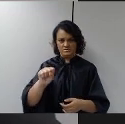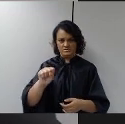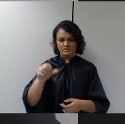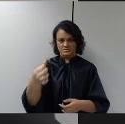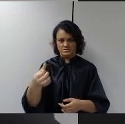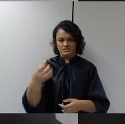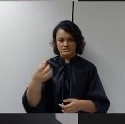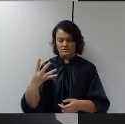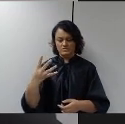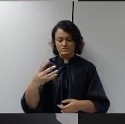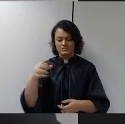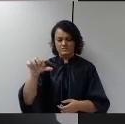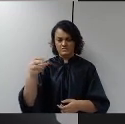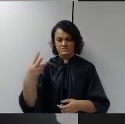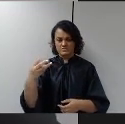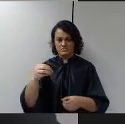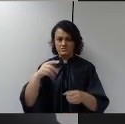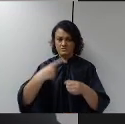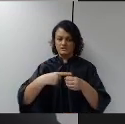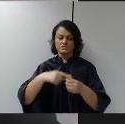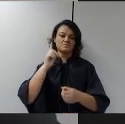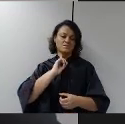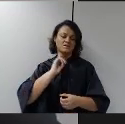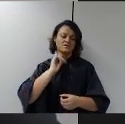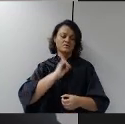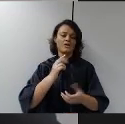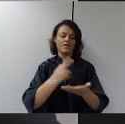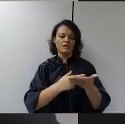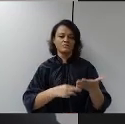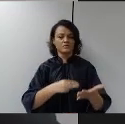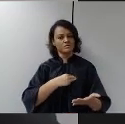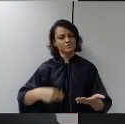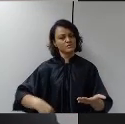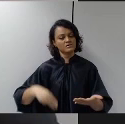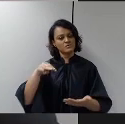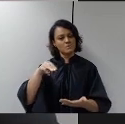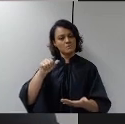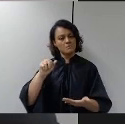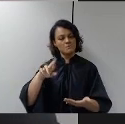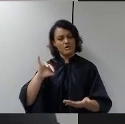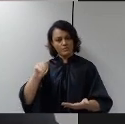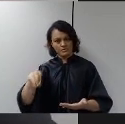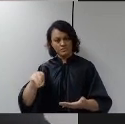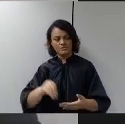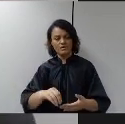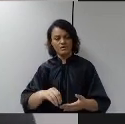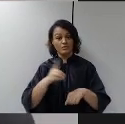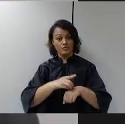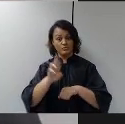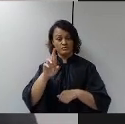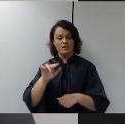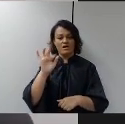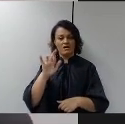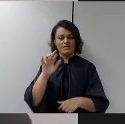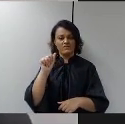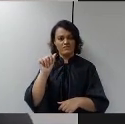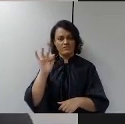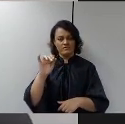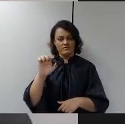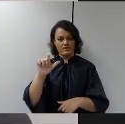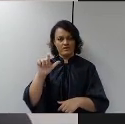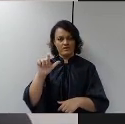1.864.430 de Minas Gerais, relatoria do ministro Mauro Campbell Marques, doutor Rafael Rocha de Souza